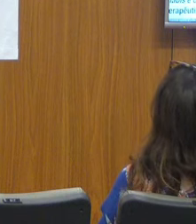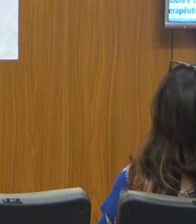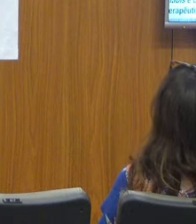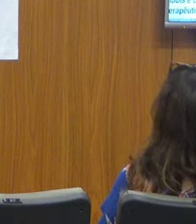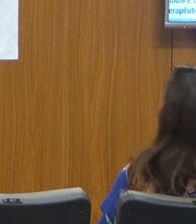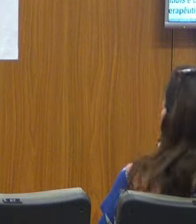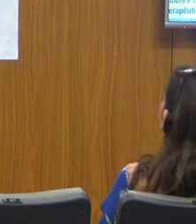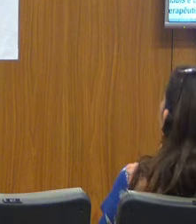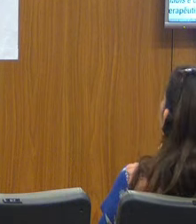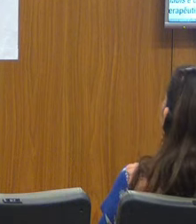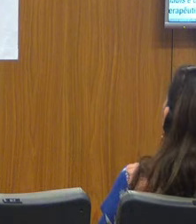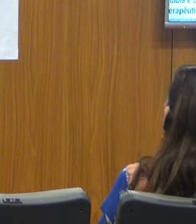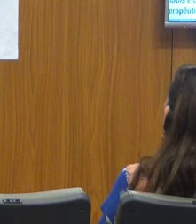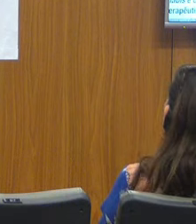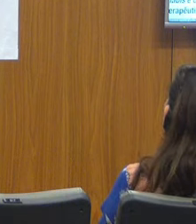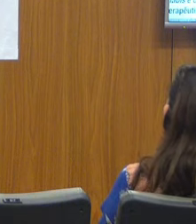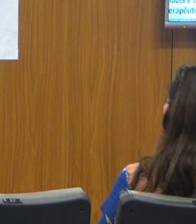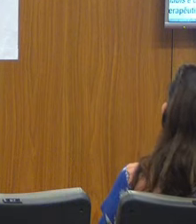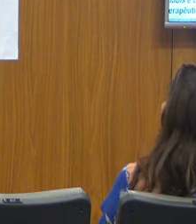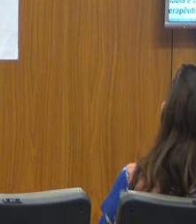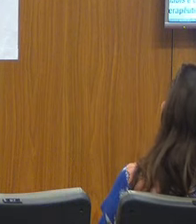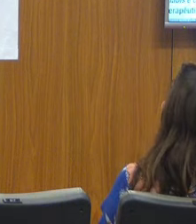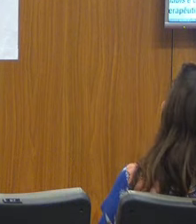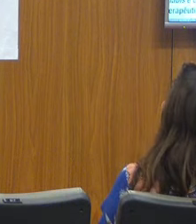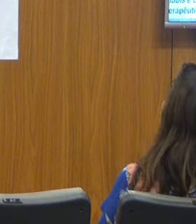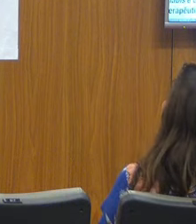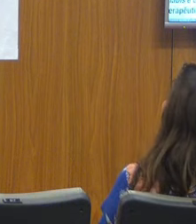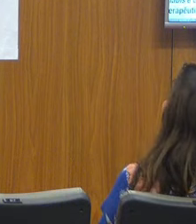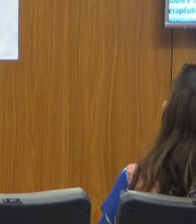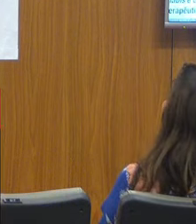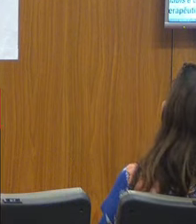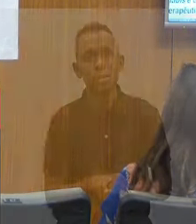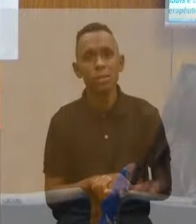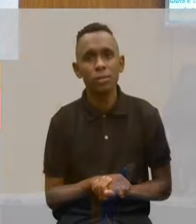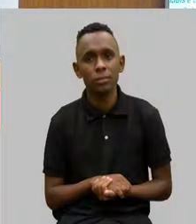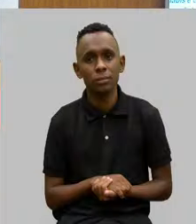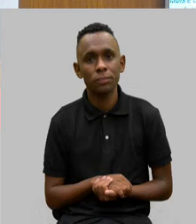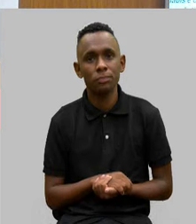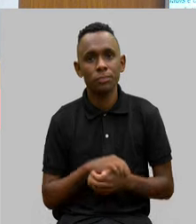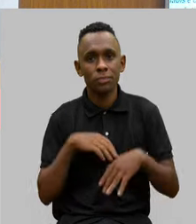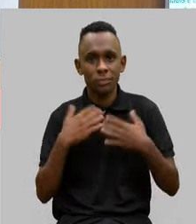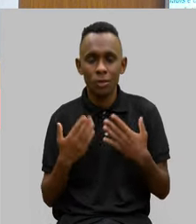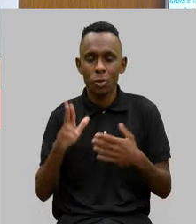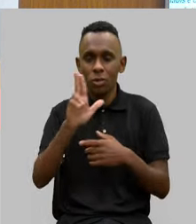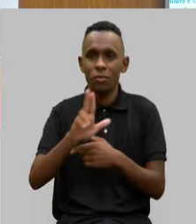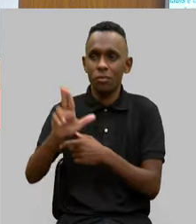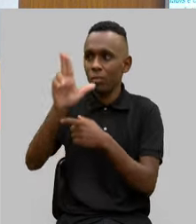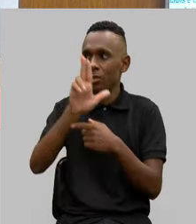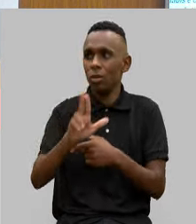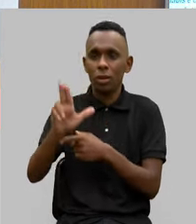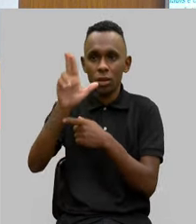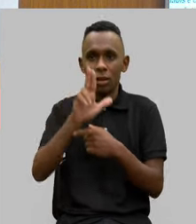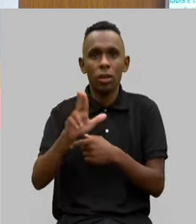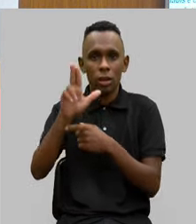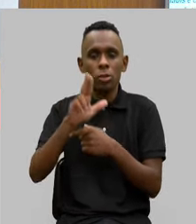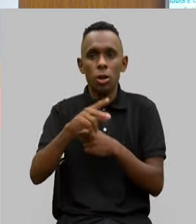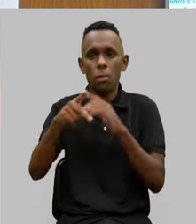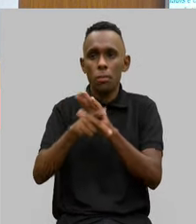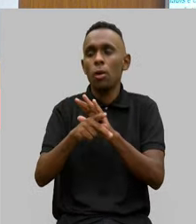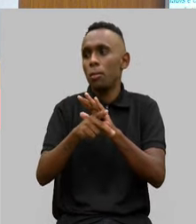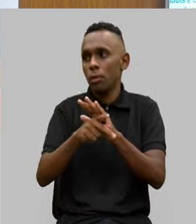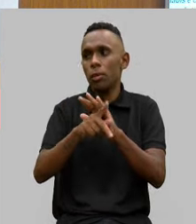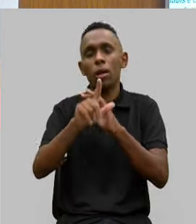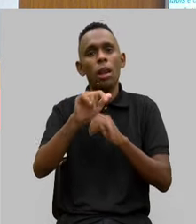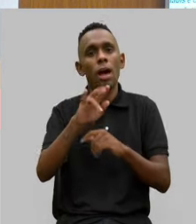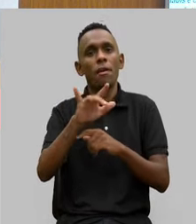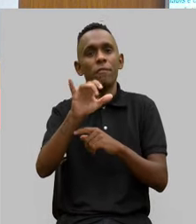agrônoma mestre em entomologia pela Universidade Federal de Lavras nós estamos